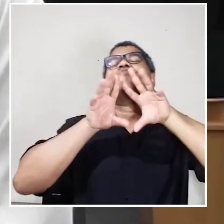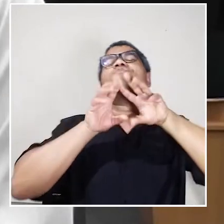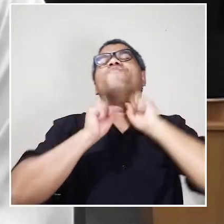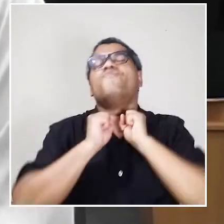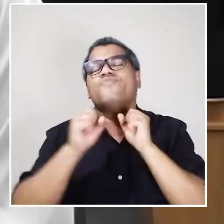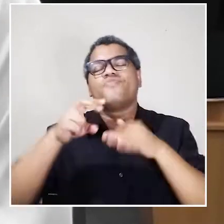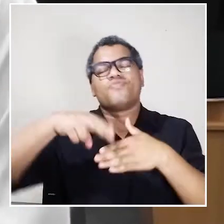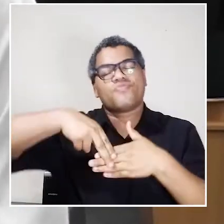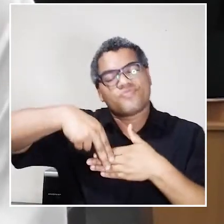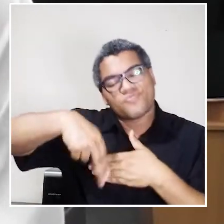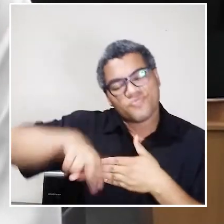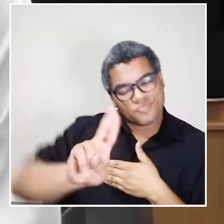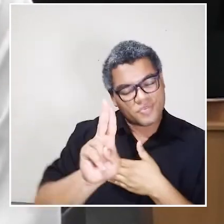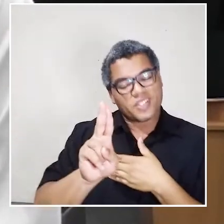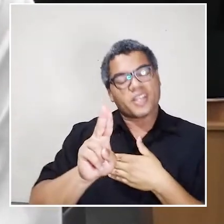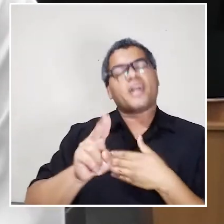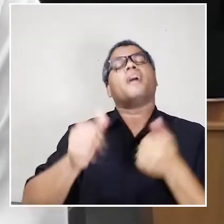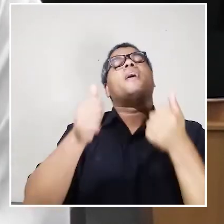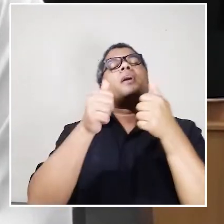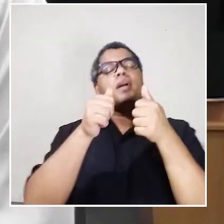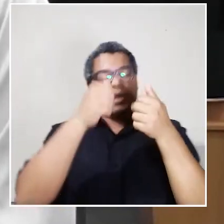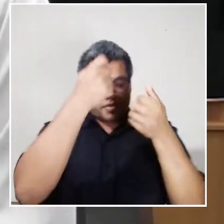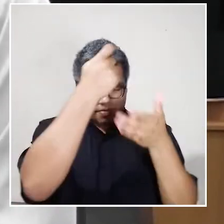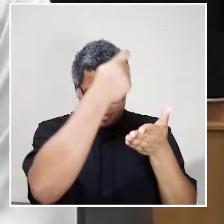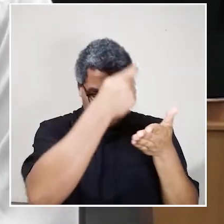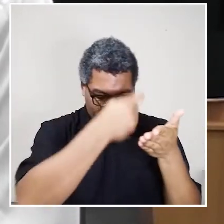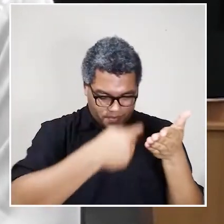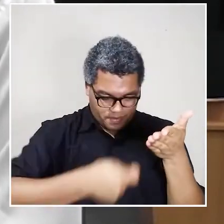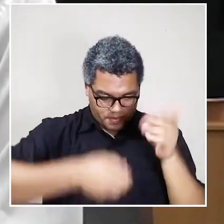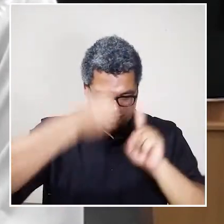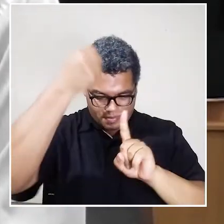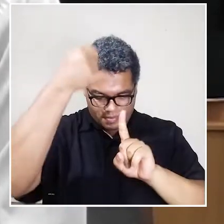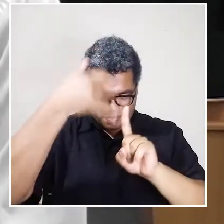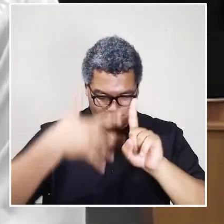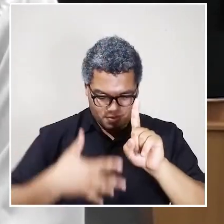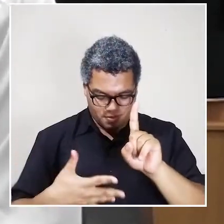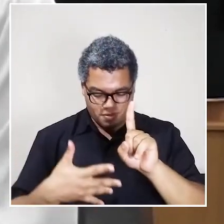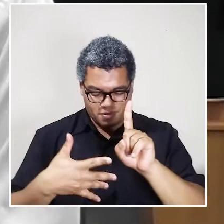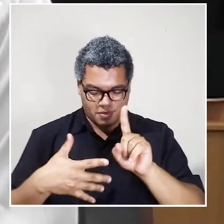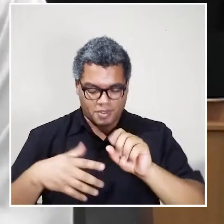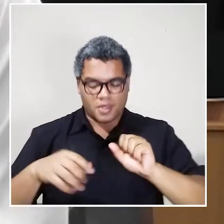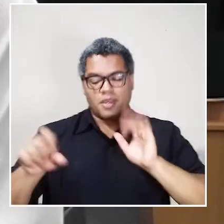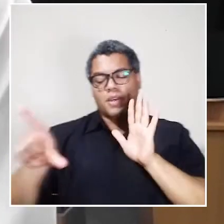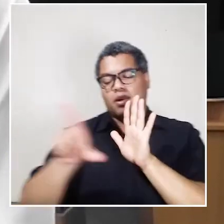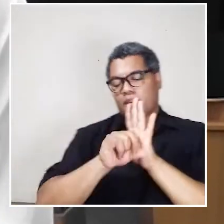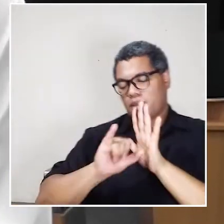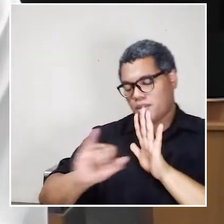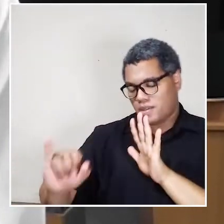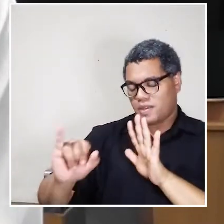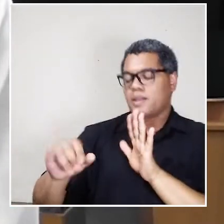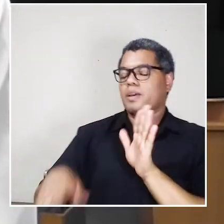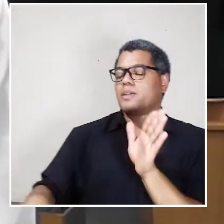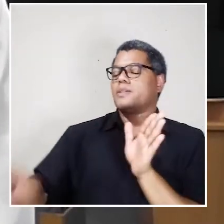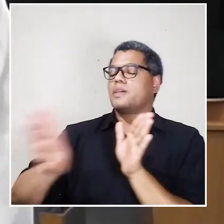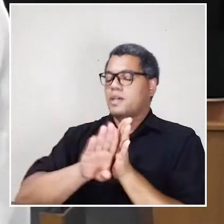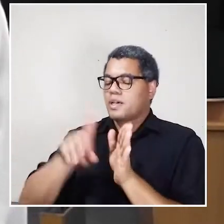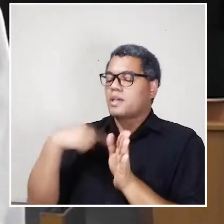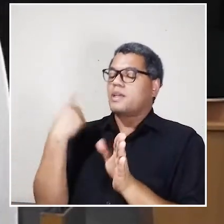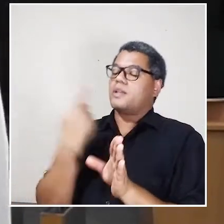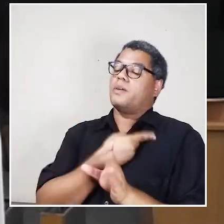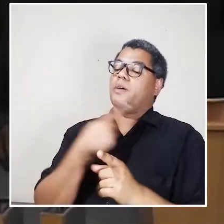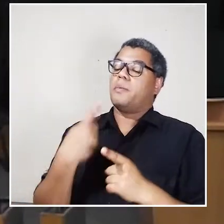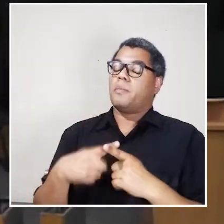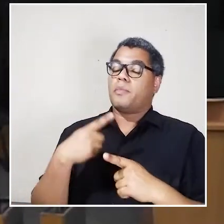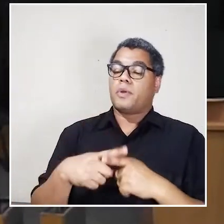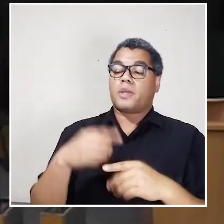e as imprecações que estão escritas na lei de Moisés, servo de Deus, se derramaram sobre nós, porque